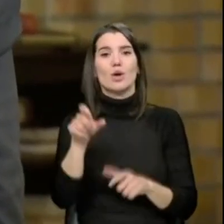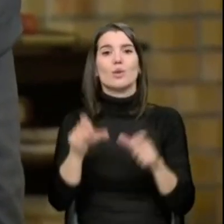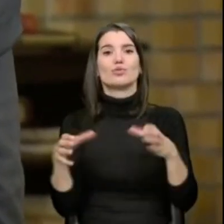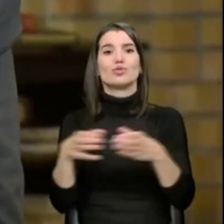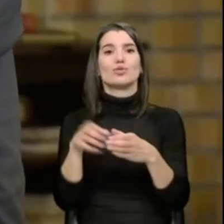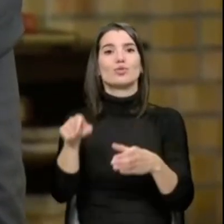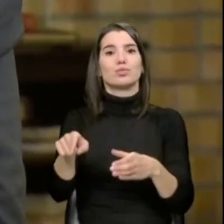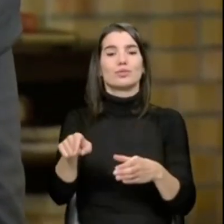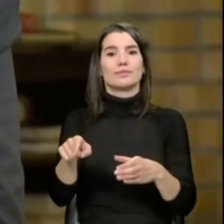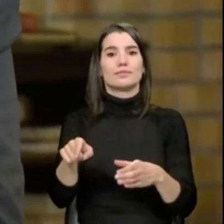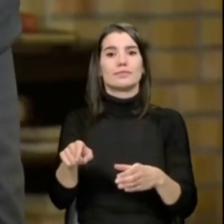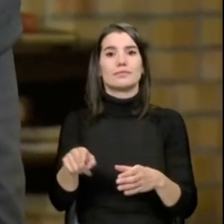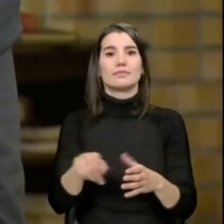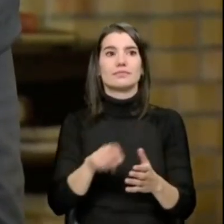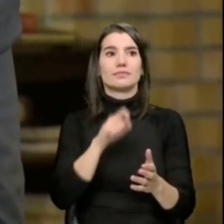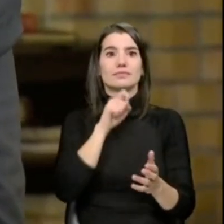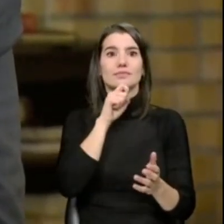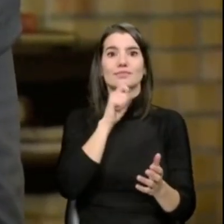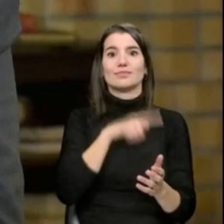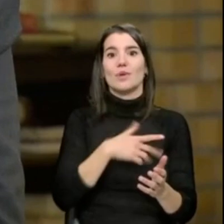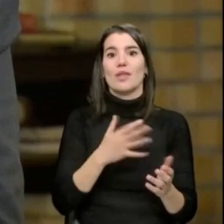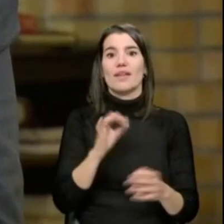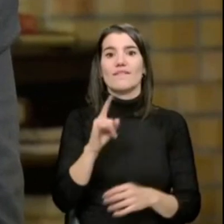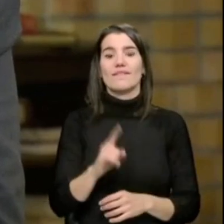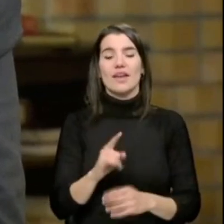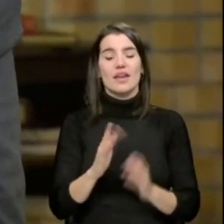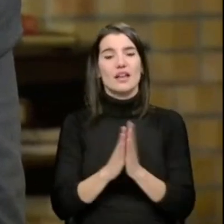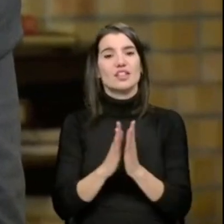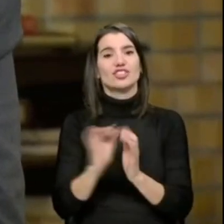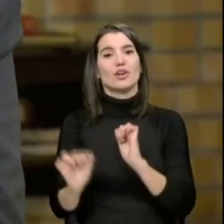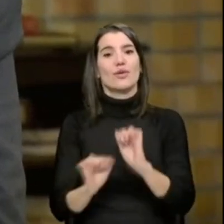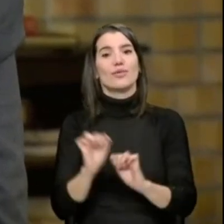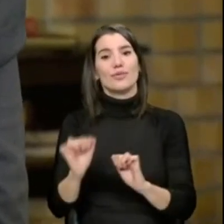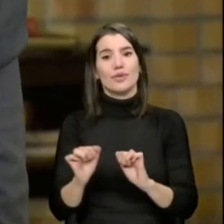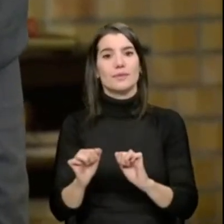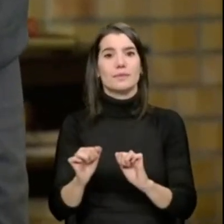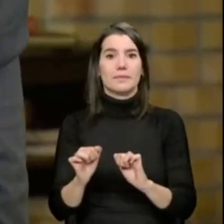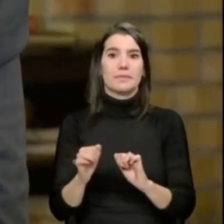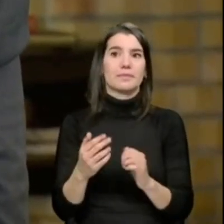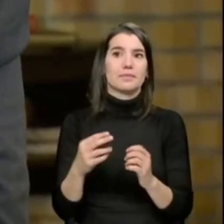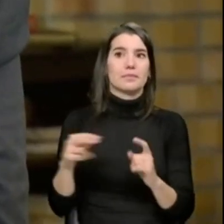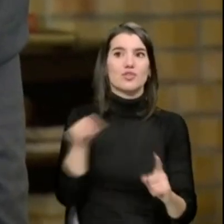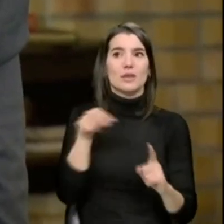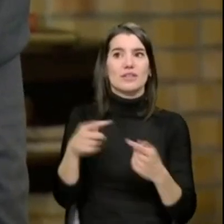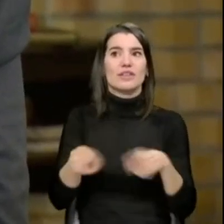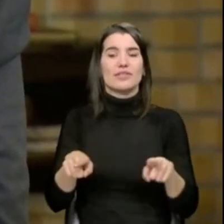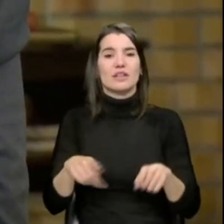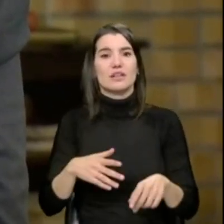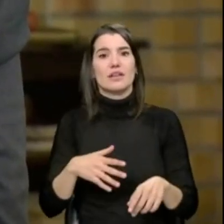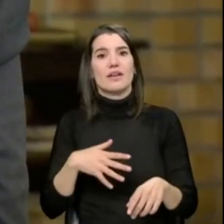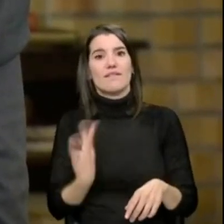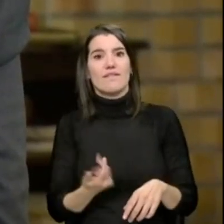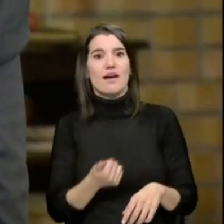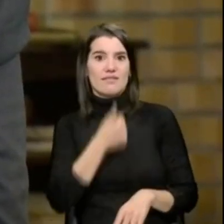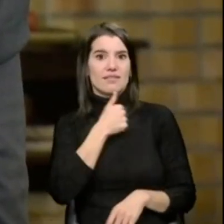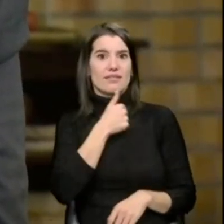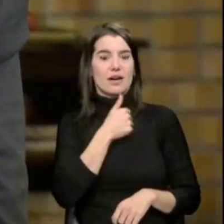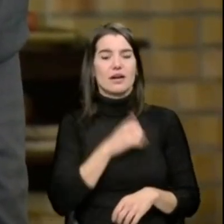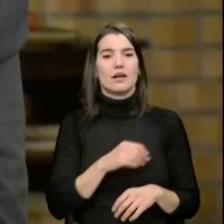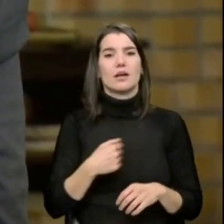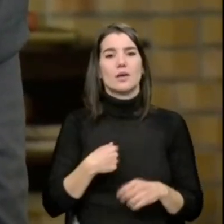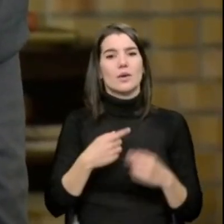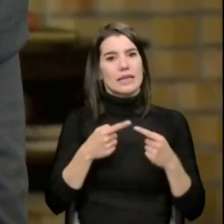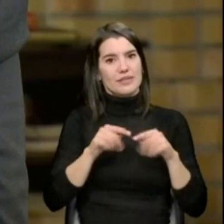pode fazer uma interpretação da sua fé, da sua religião e tornar-se violento. Agora, eu distinguiria o que é um